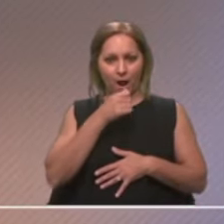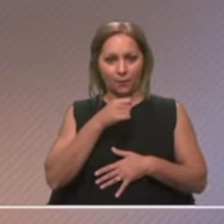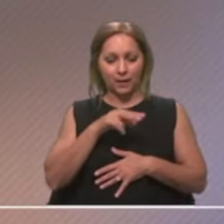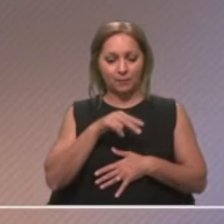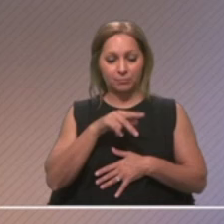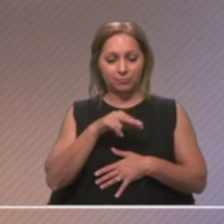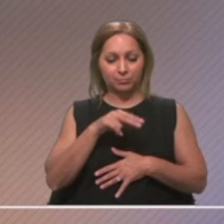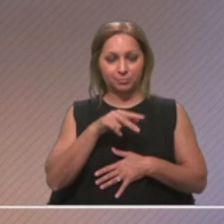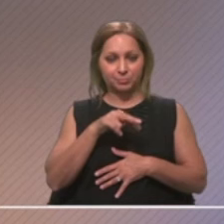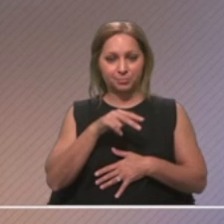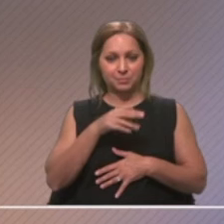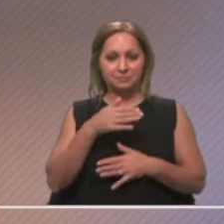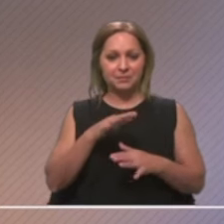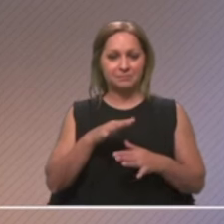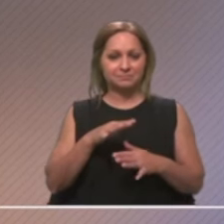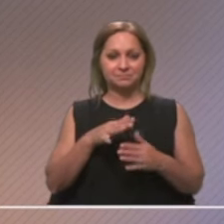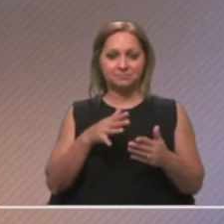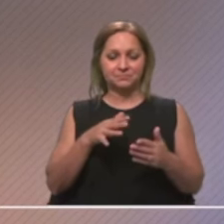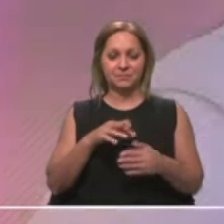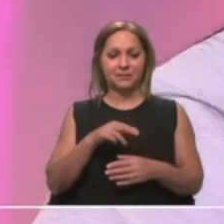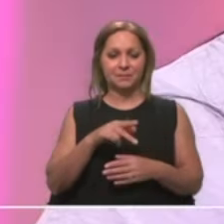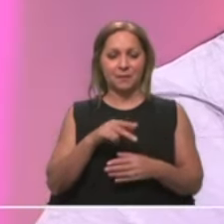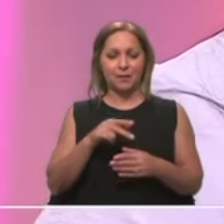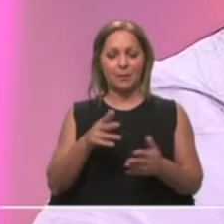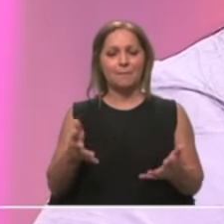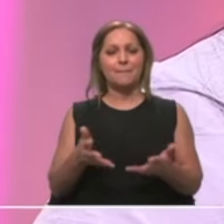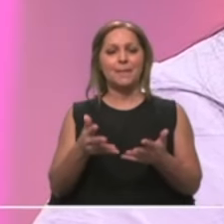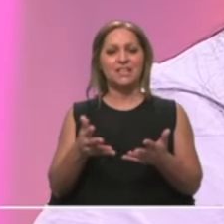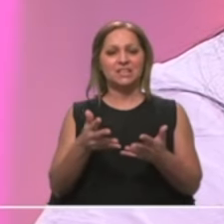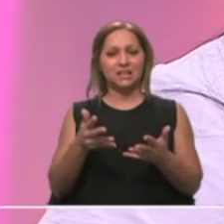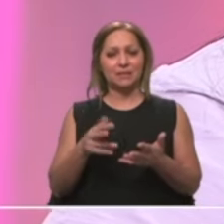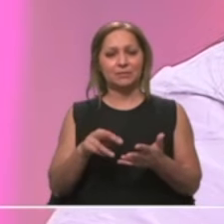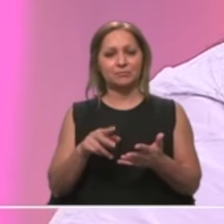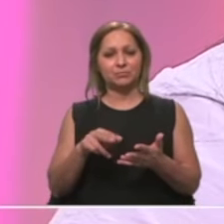Mas pronto, é que com a água os membros ficam mais leves.